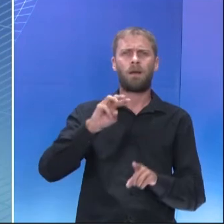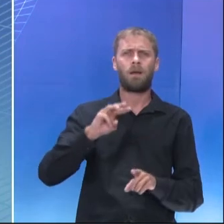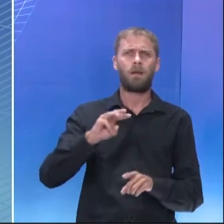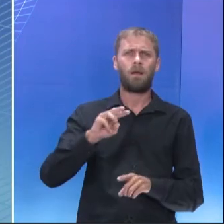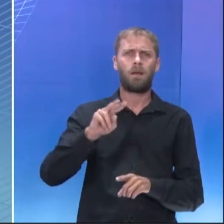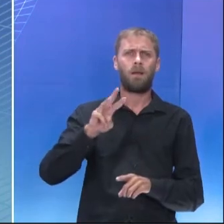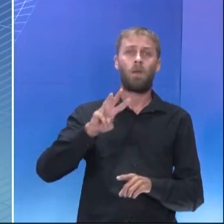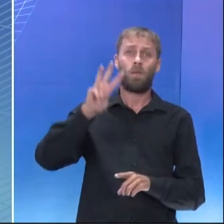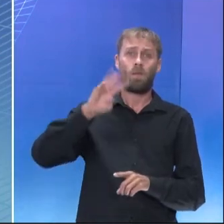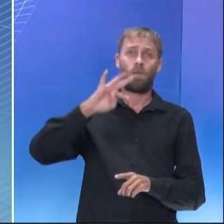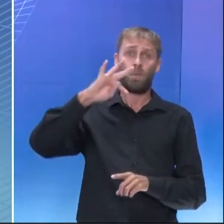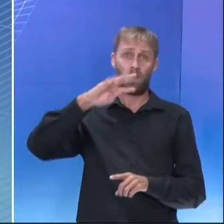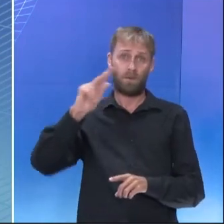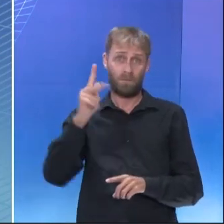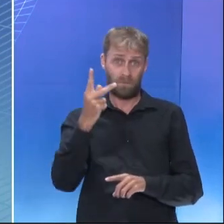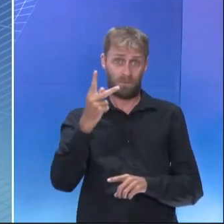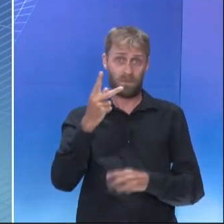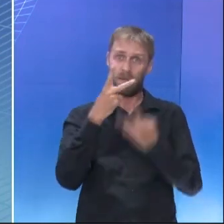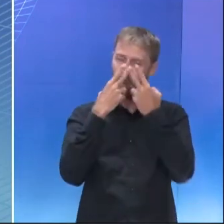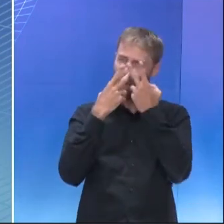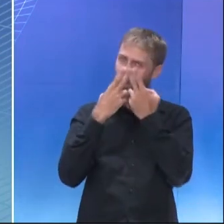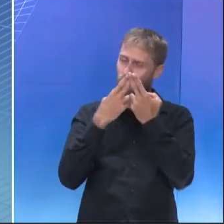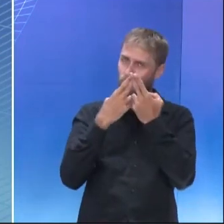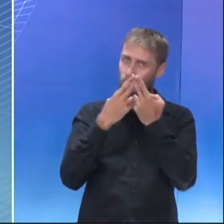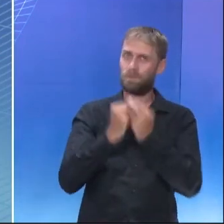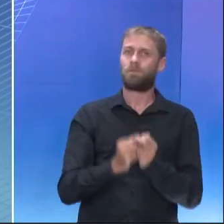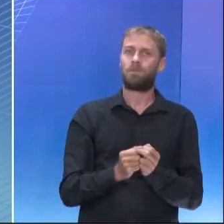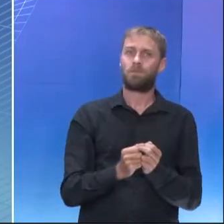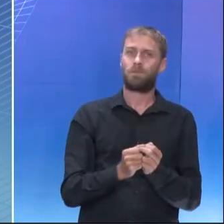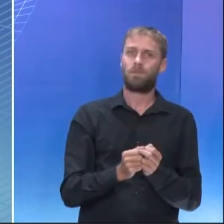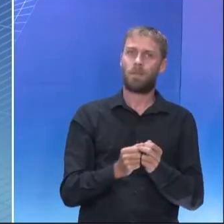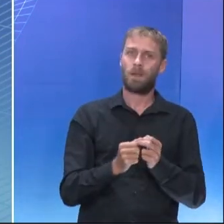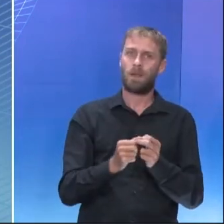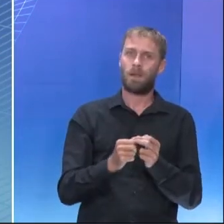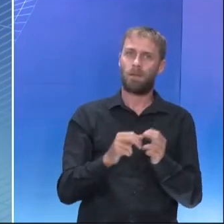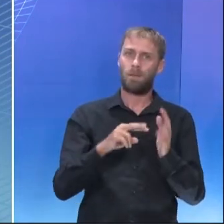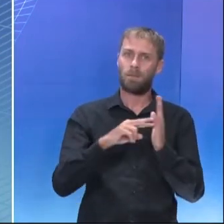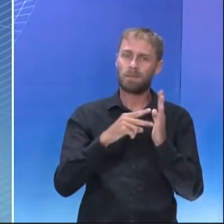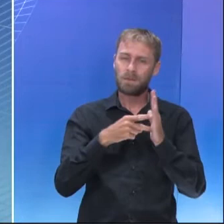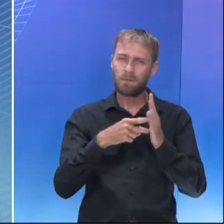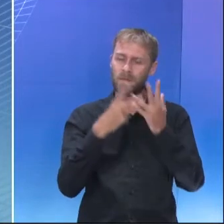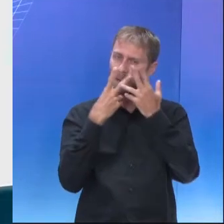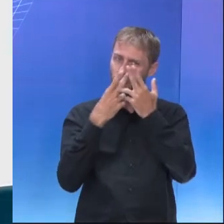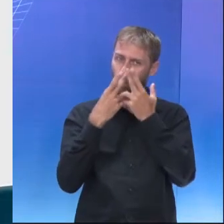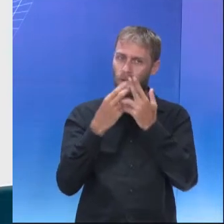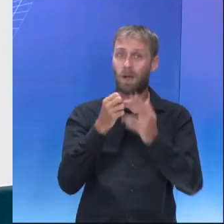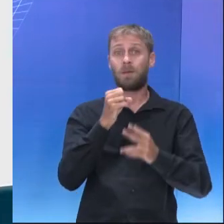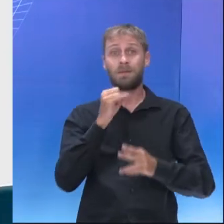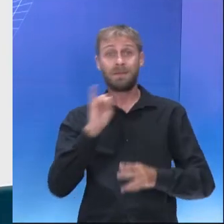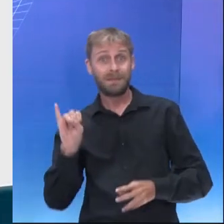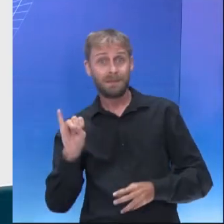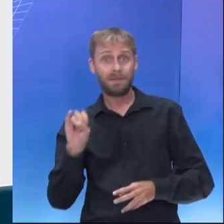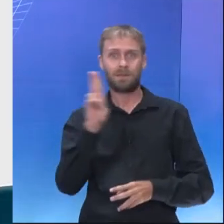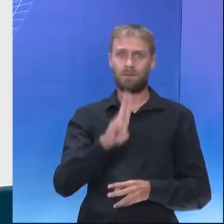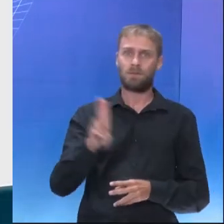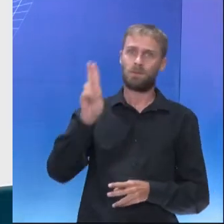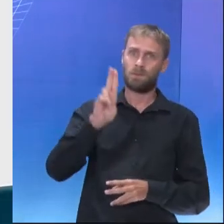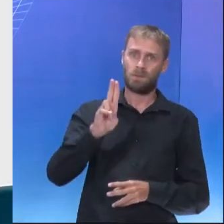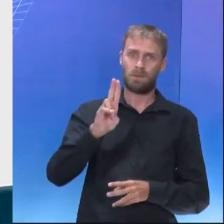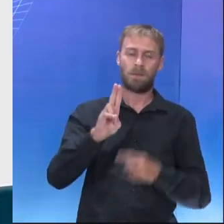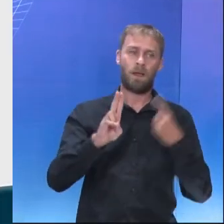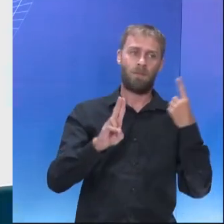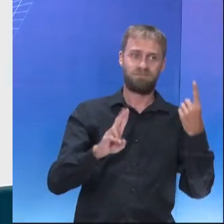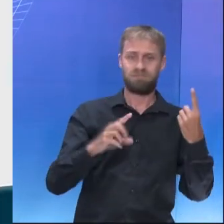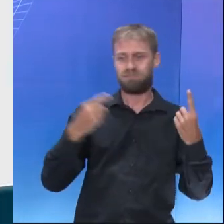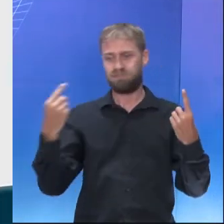if. É o if. É a mesma coisa, são sinônimos. Se você usa um gerúndio ou